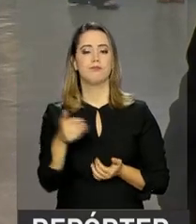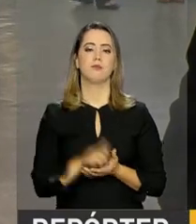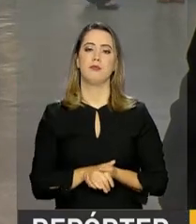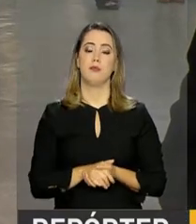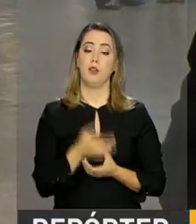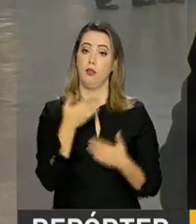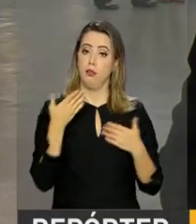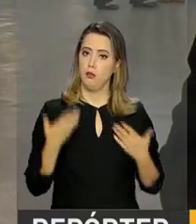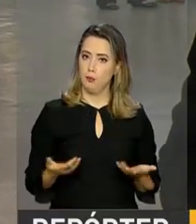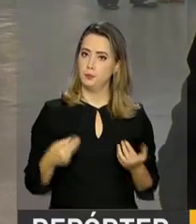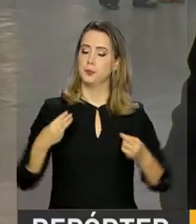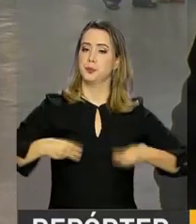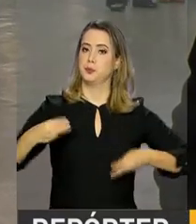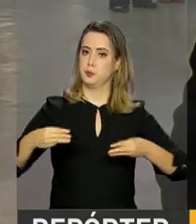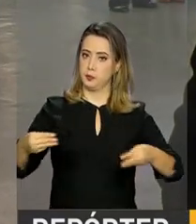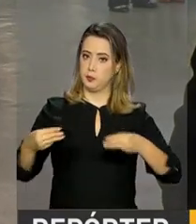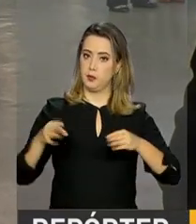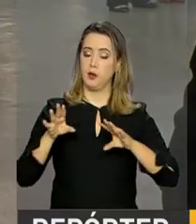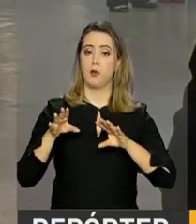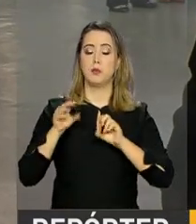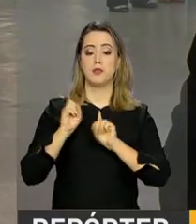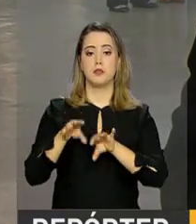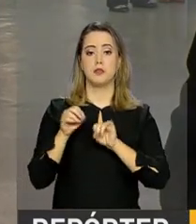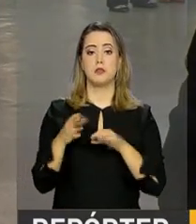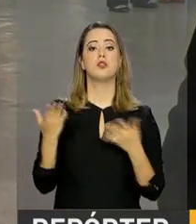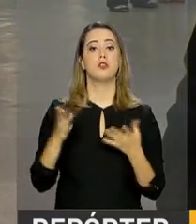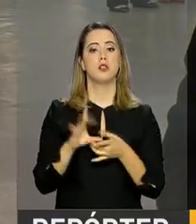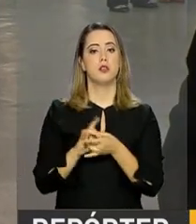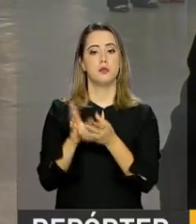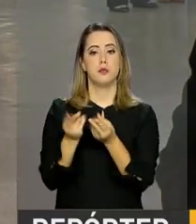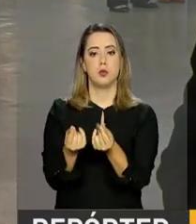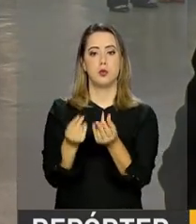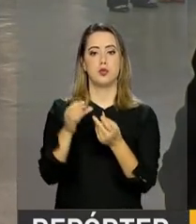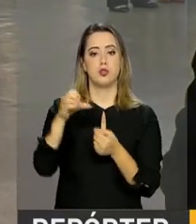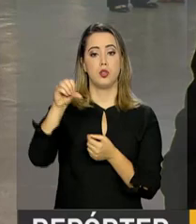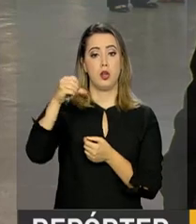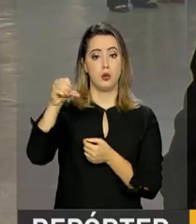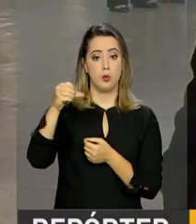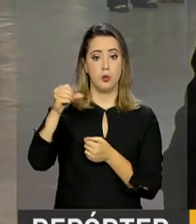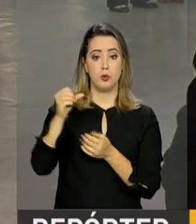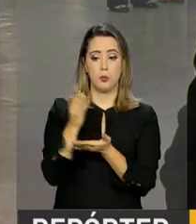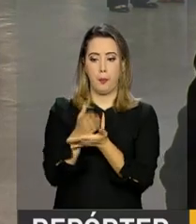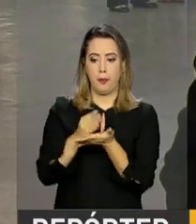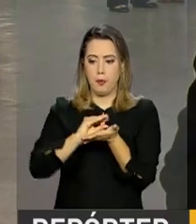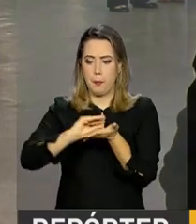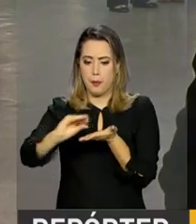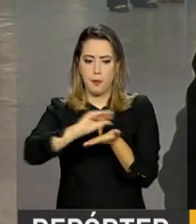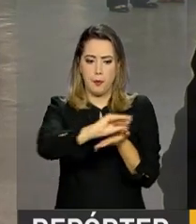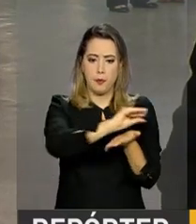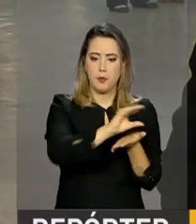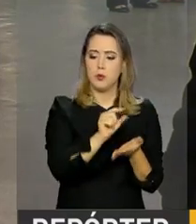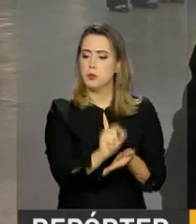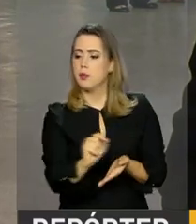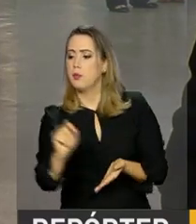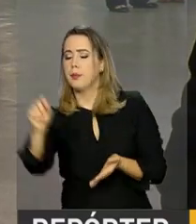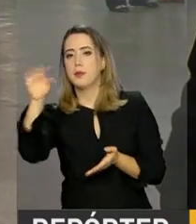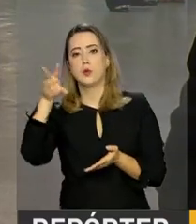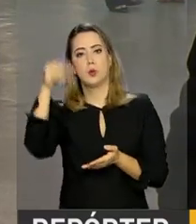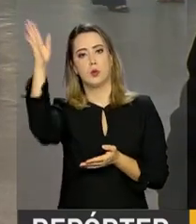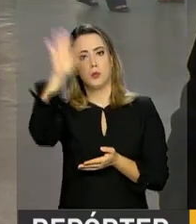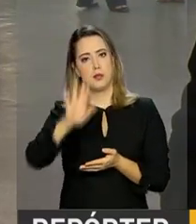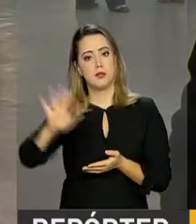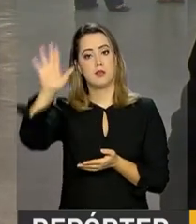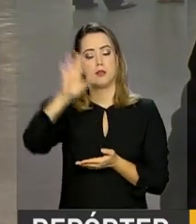Educação liberou este mês a nona parcela do PNAE para estados, municípios e o Distrito Federal por meio do